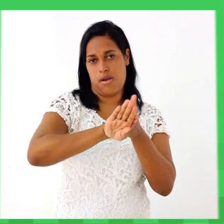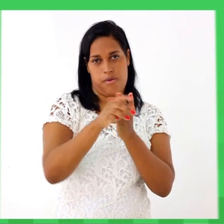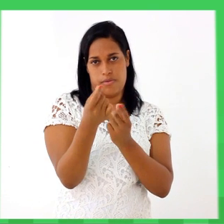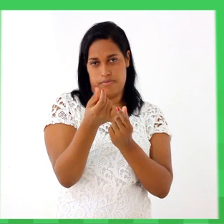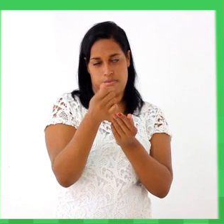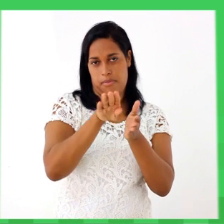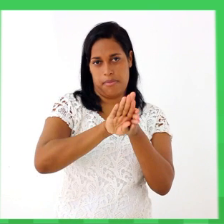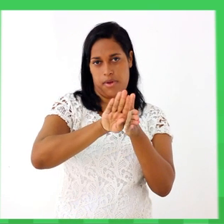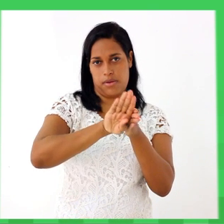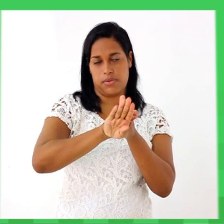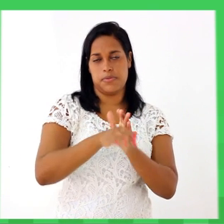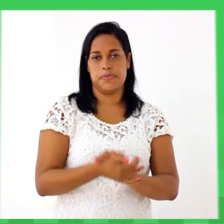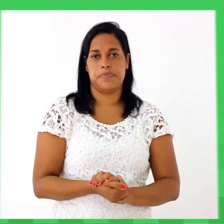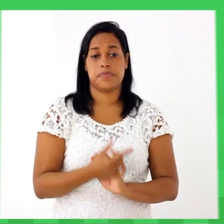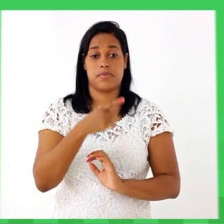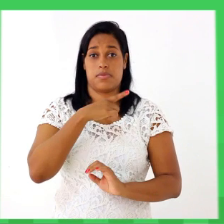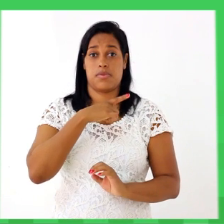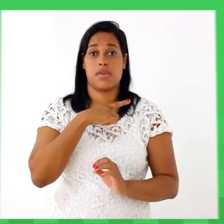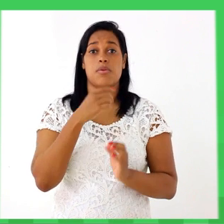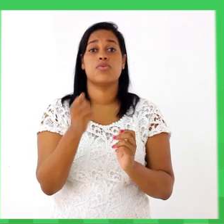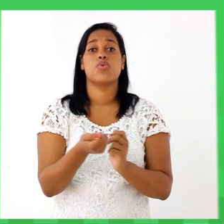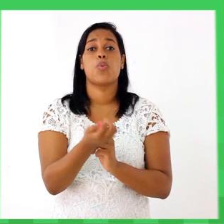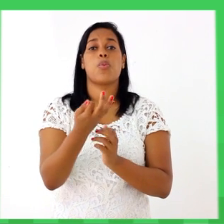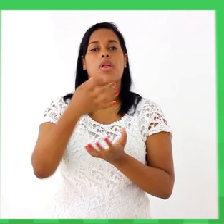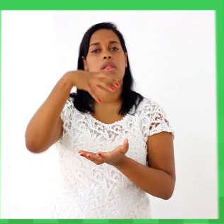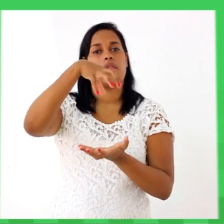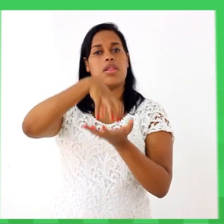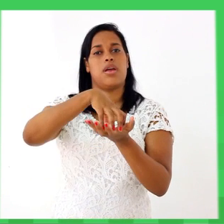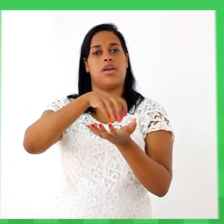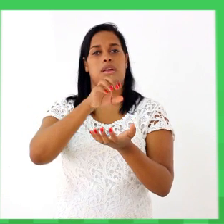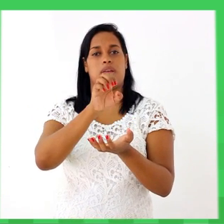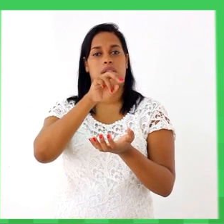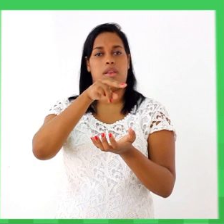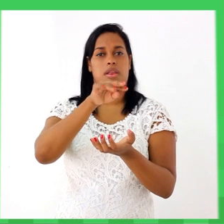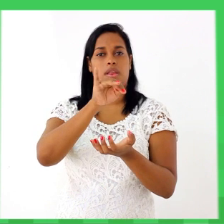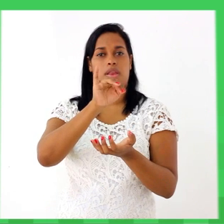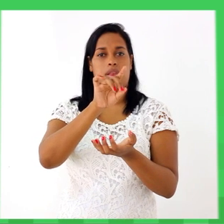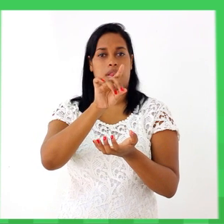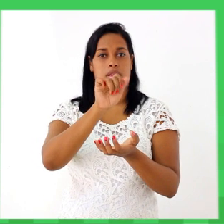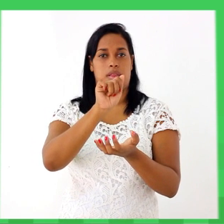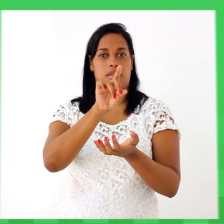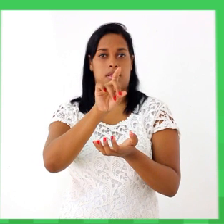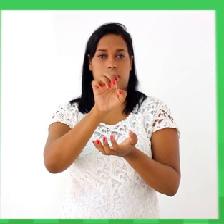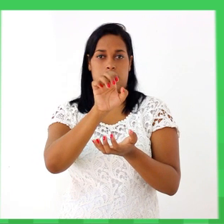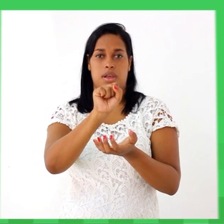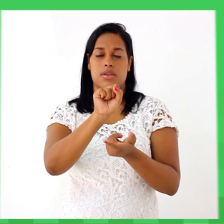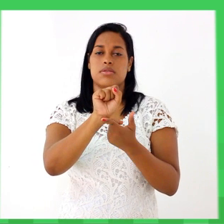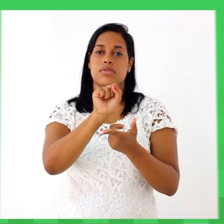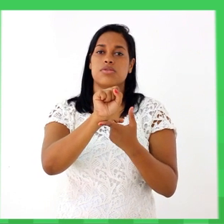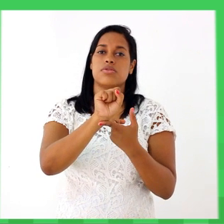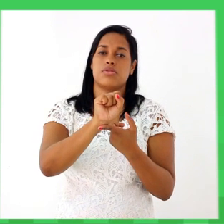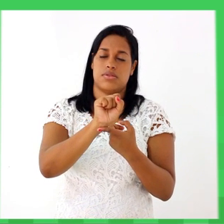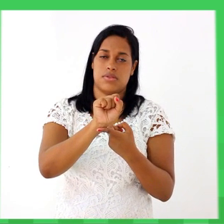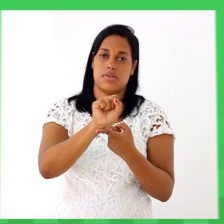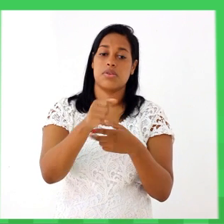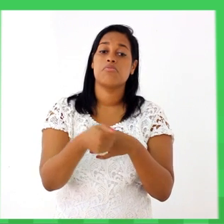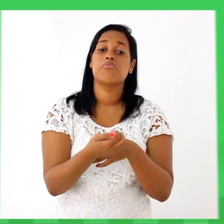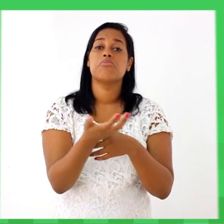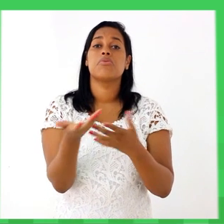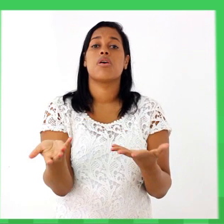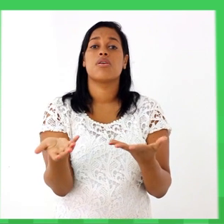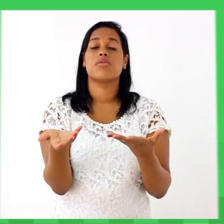ok? Nesse caso temos que entidades nós teríamos. Imagine um banco. Quem são